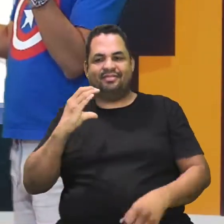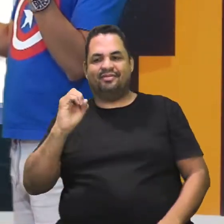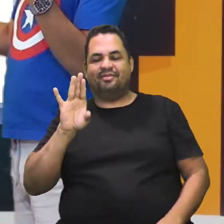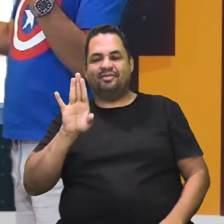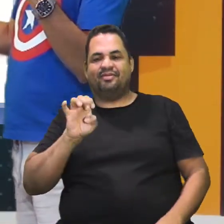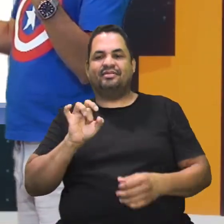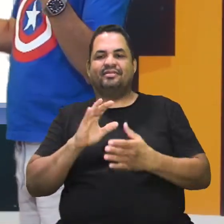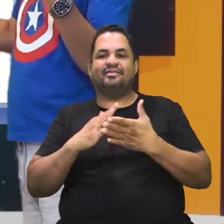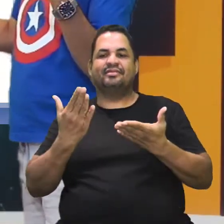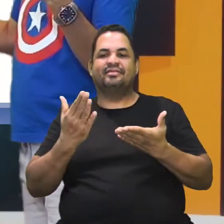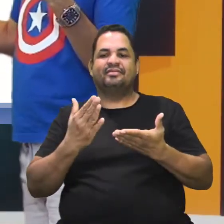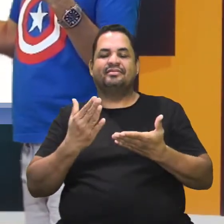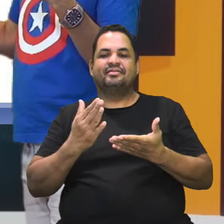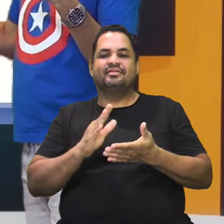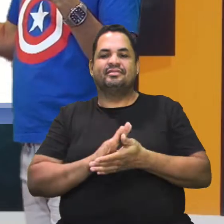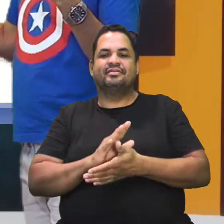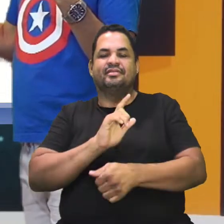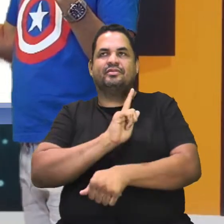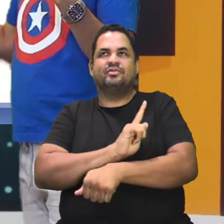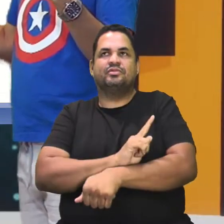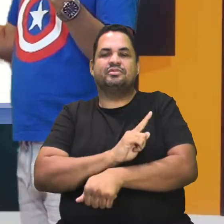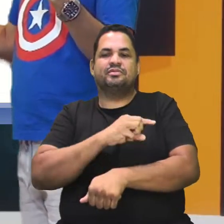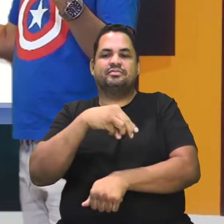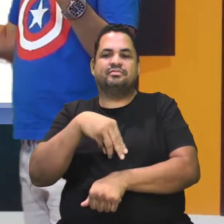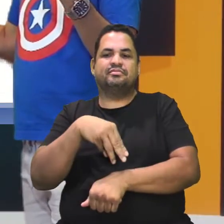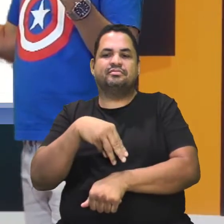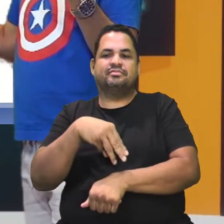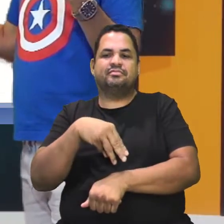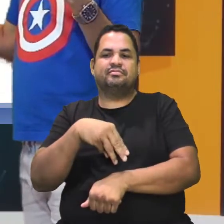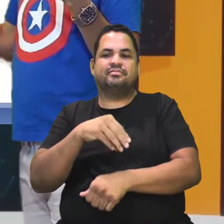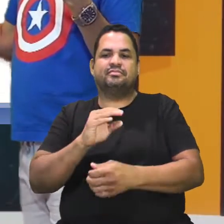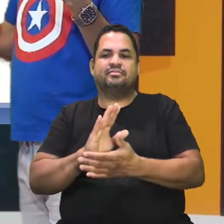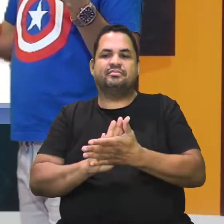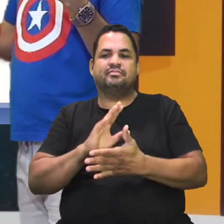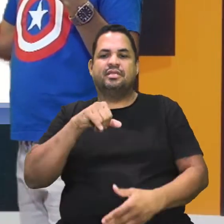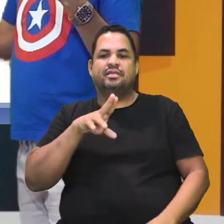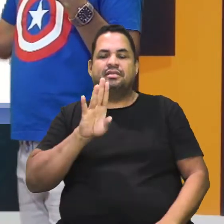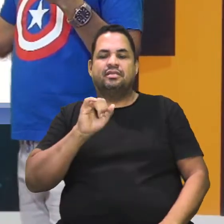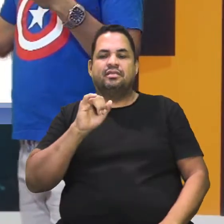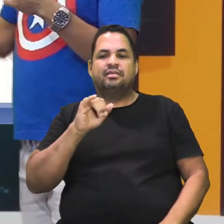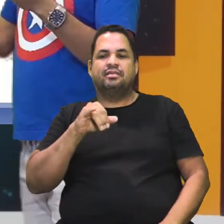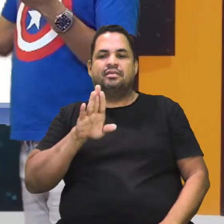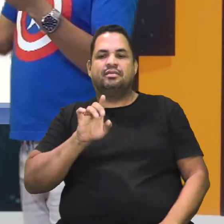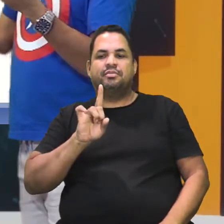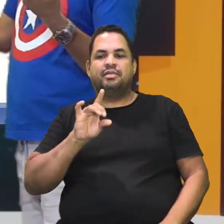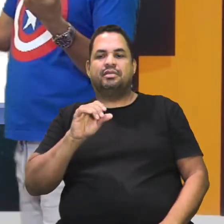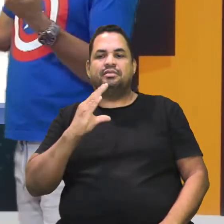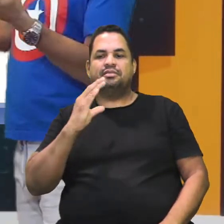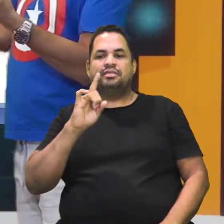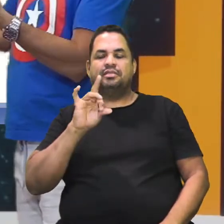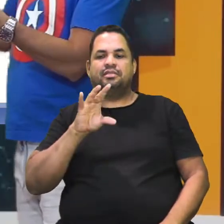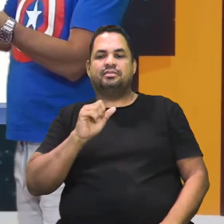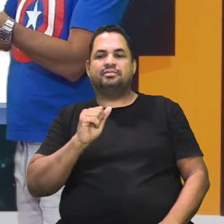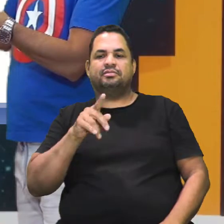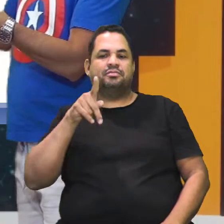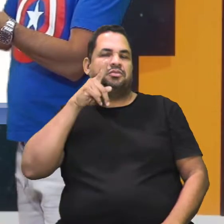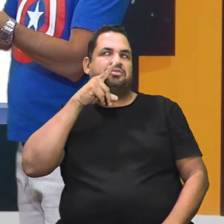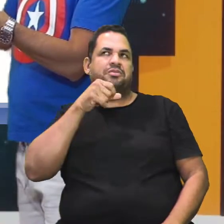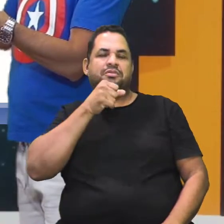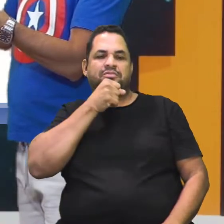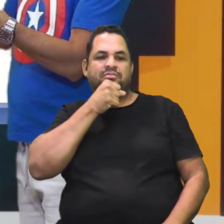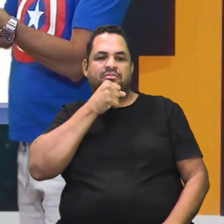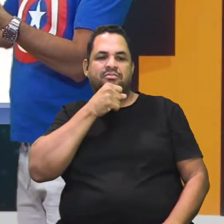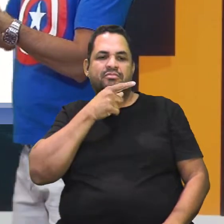a nossa última escola foi em Guajará, que foi a Maria Irmã Celeste. De Porto Velho para Guajará dá Irmã